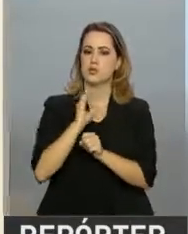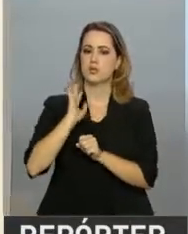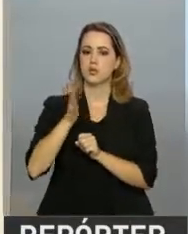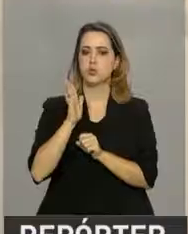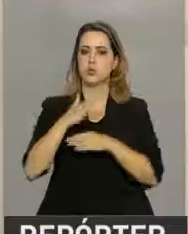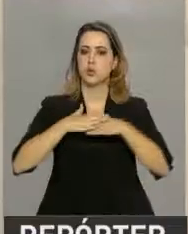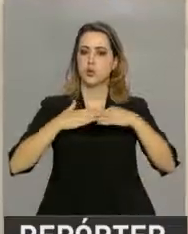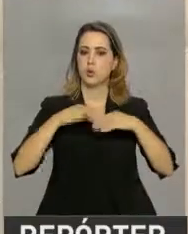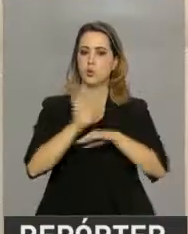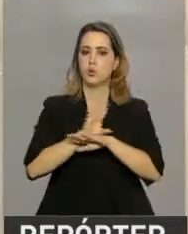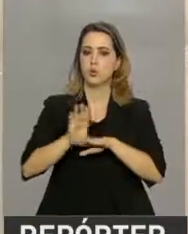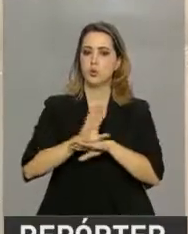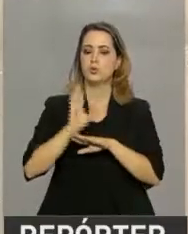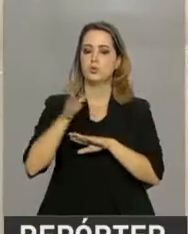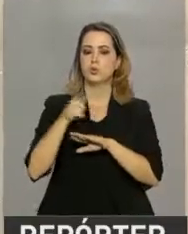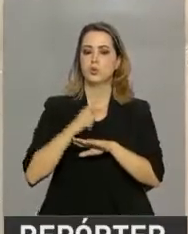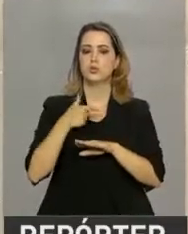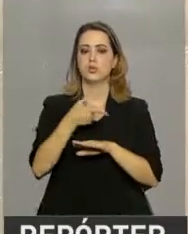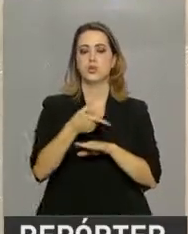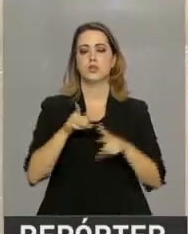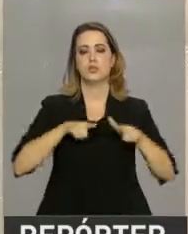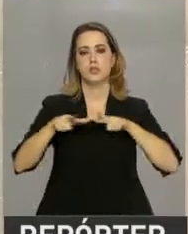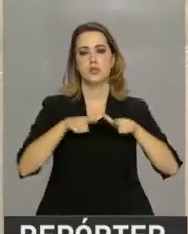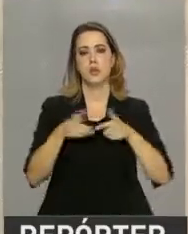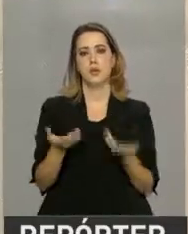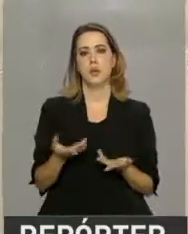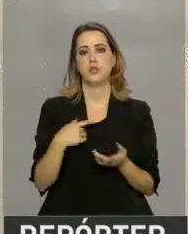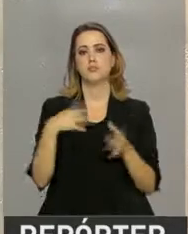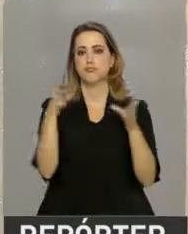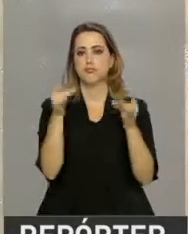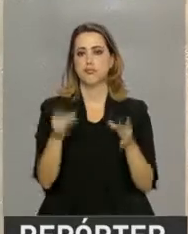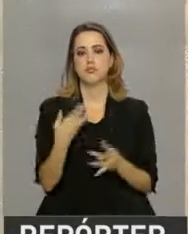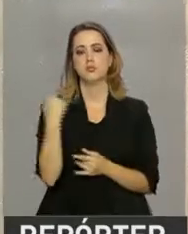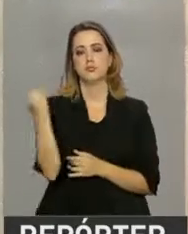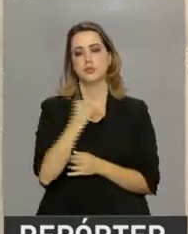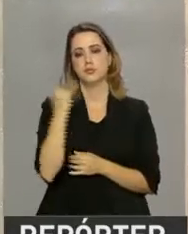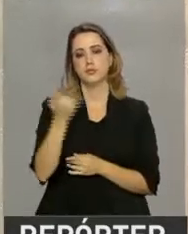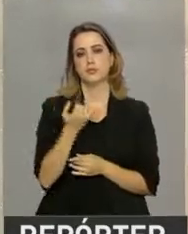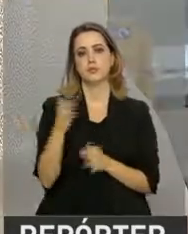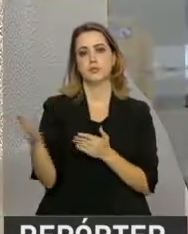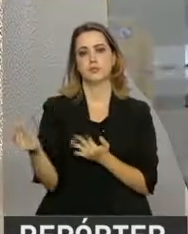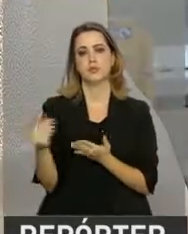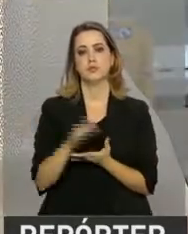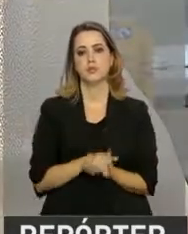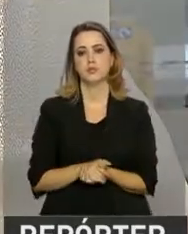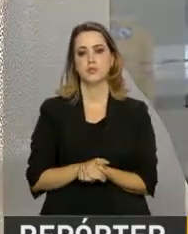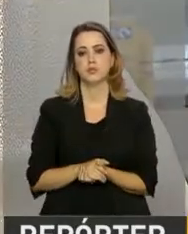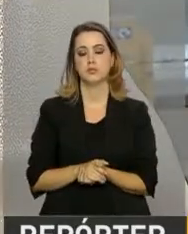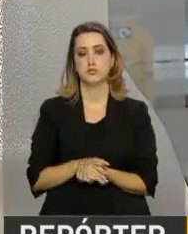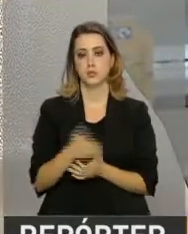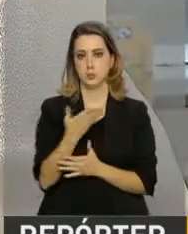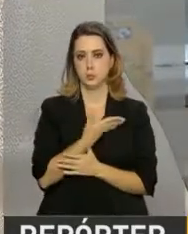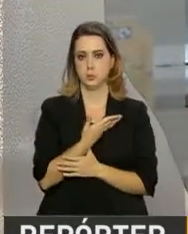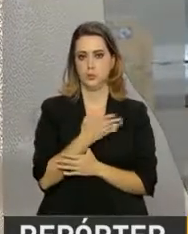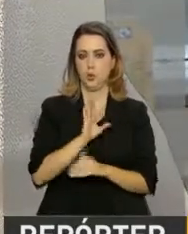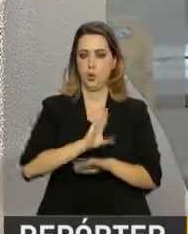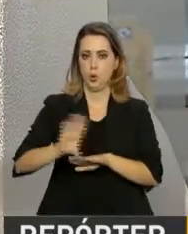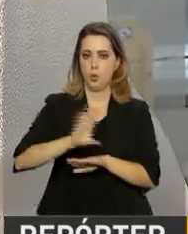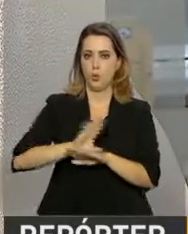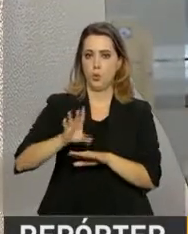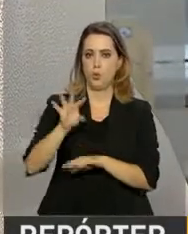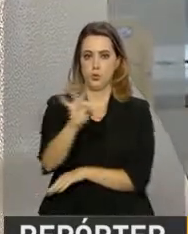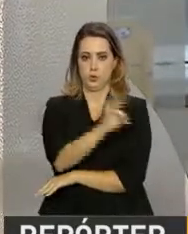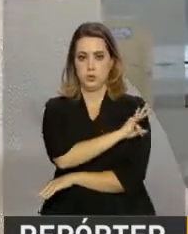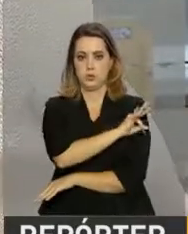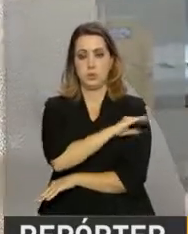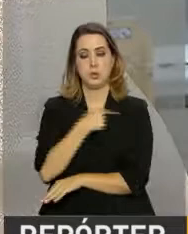conseguiu trabalho na área ela destaca a importância do ensino profissional para os jovens o curso técnico ele te leva ter certeza do